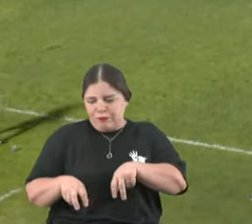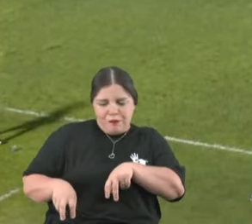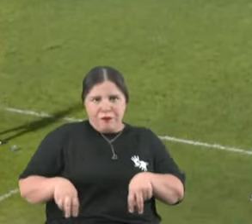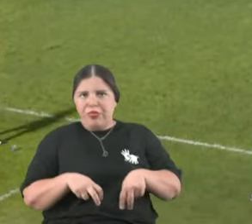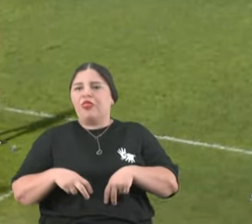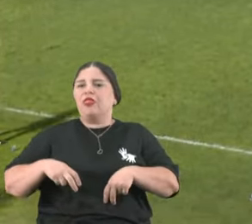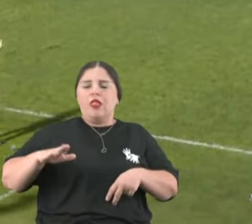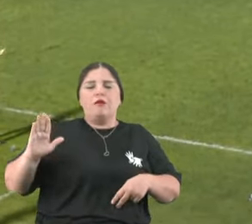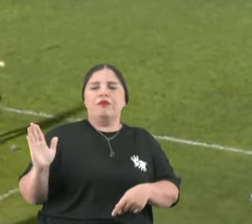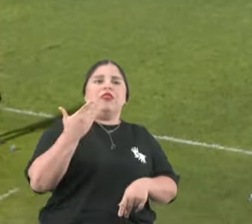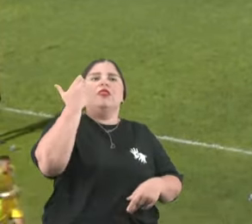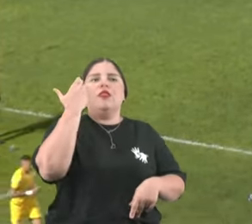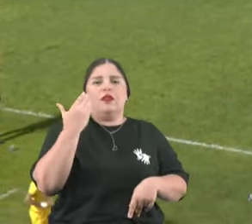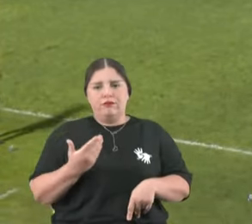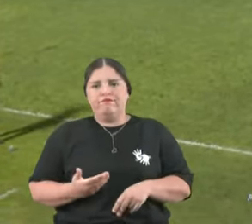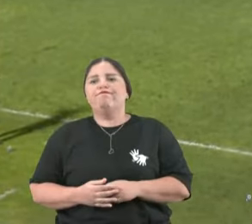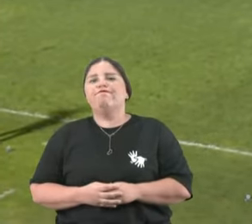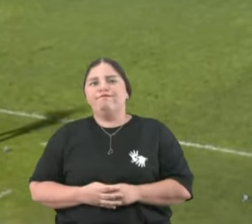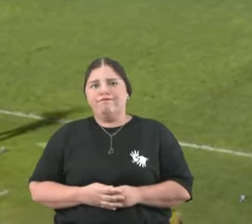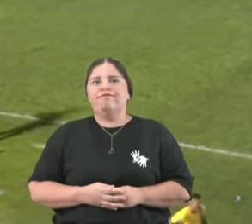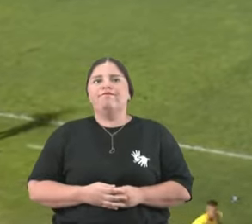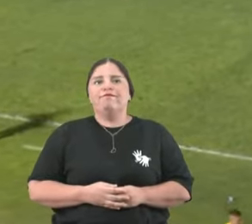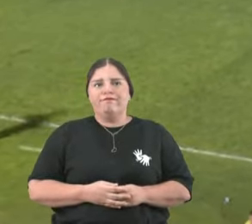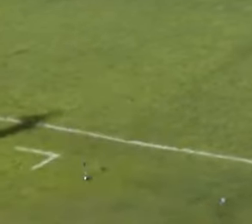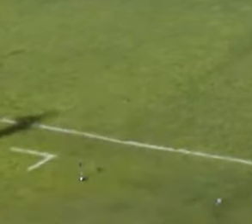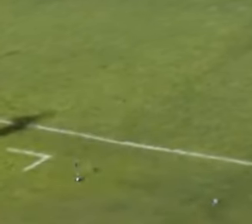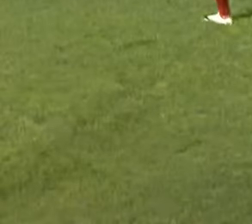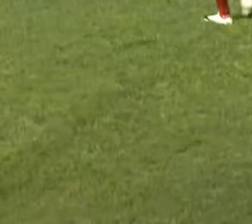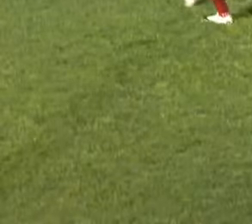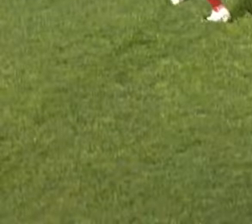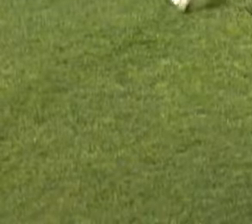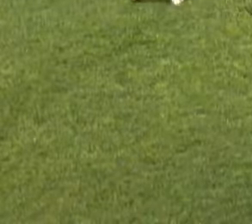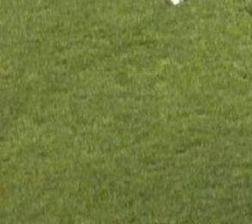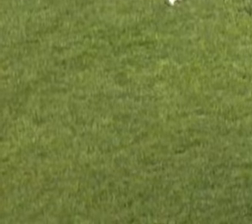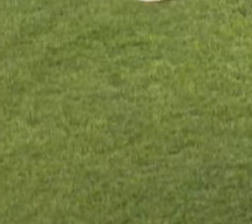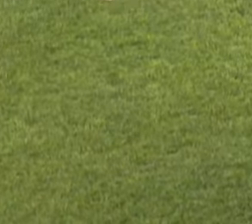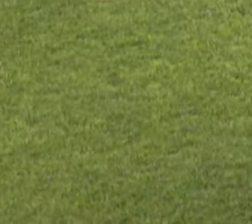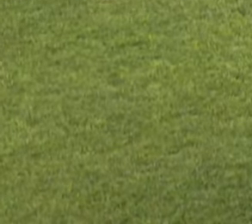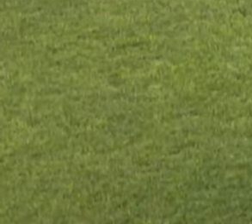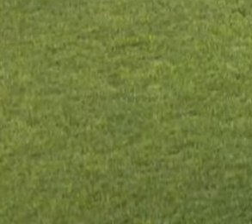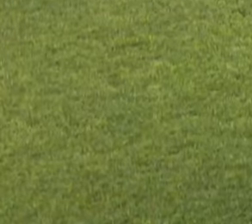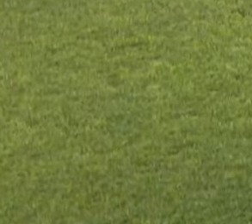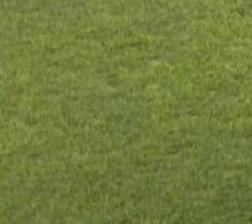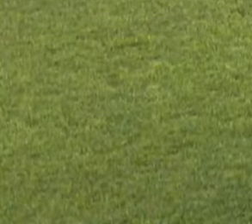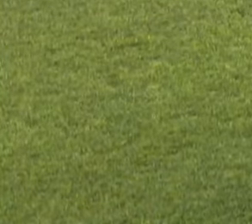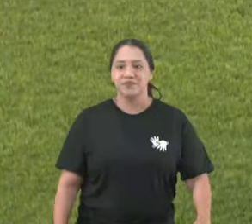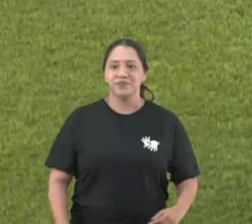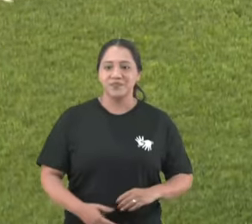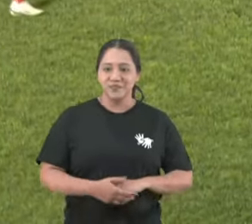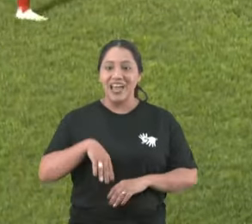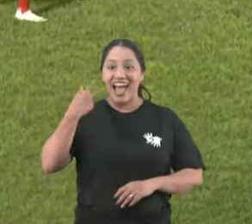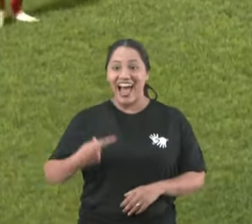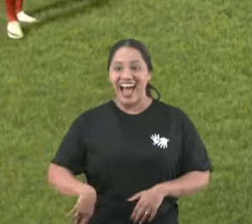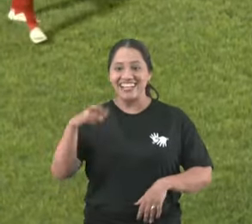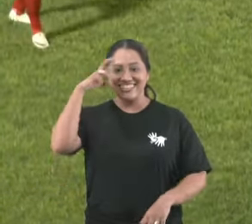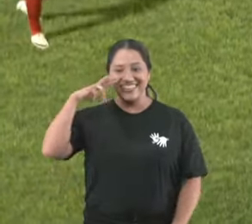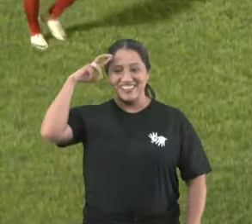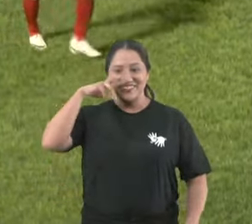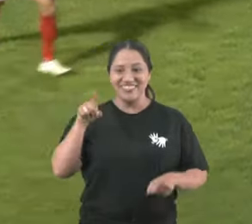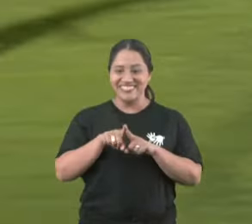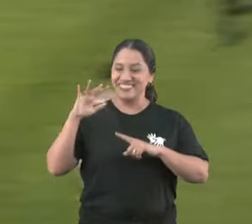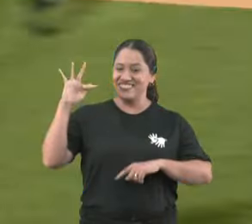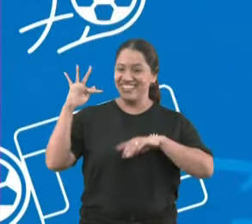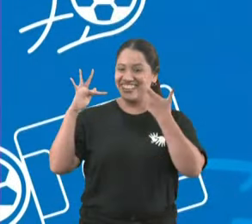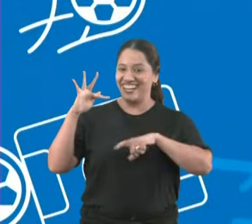Tirar no meio de dois. Na sequência foi derrubado. Alagoano 2024 é massa. É aqui na tela da Band e também da FAF